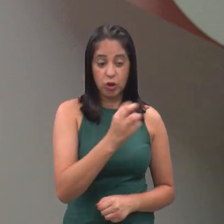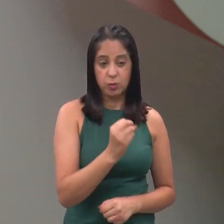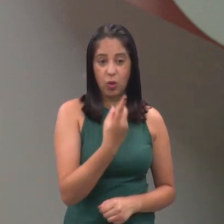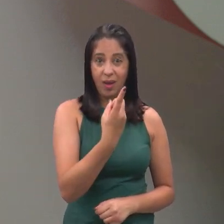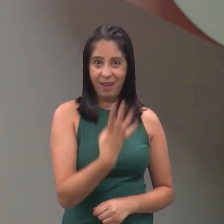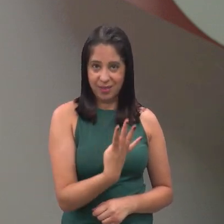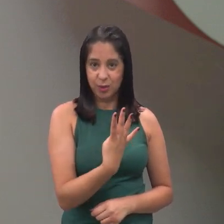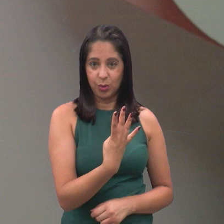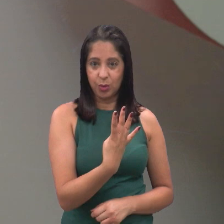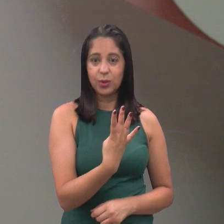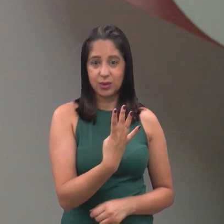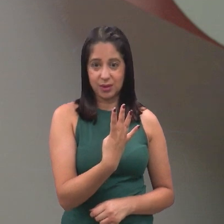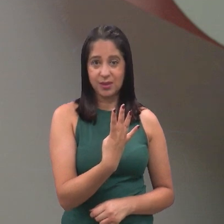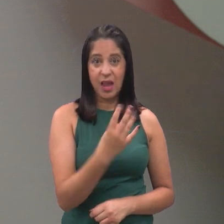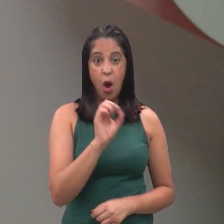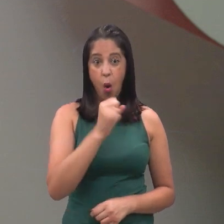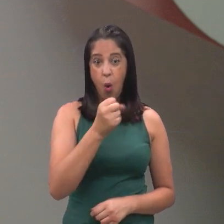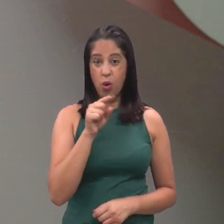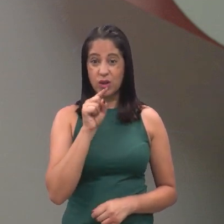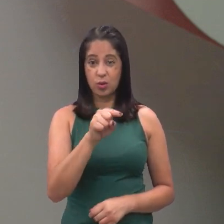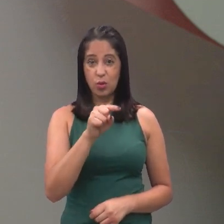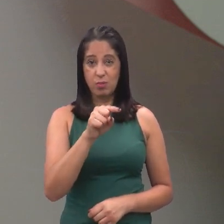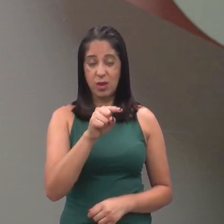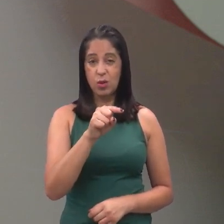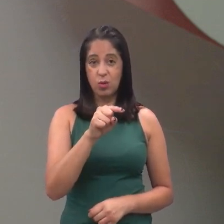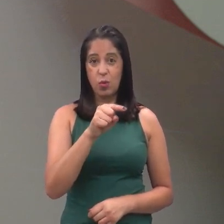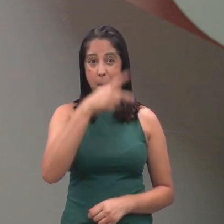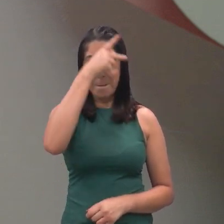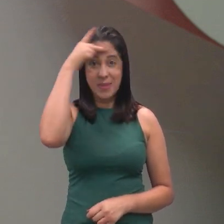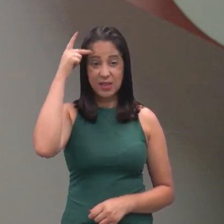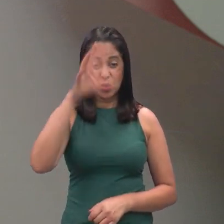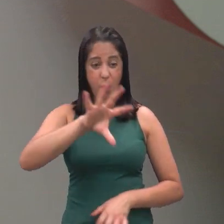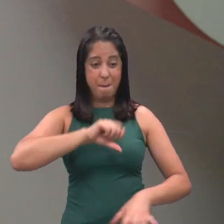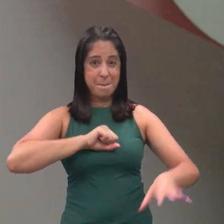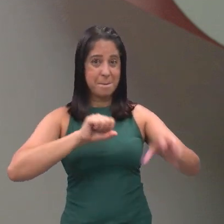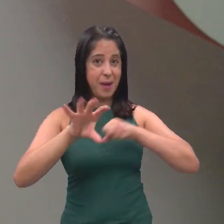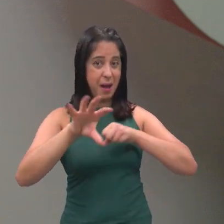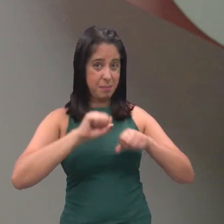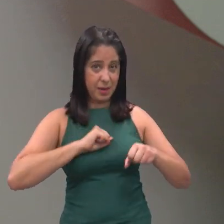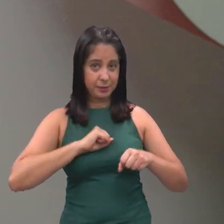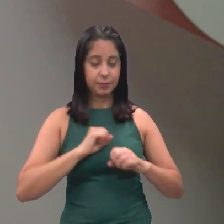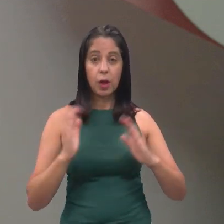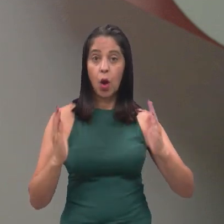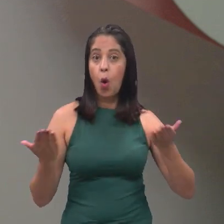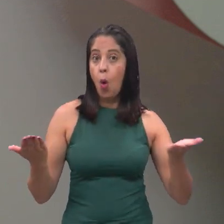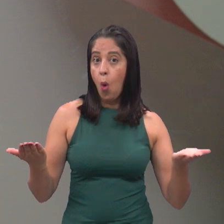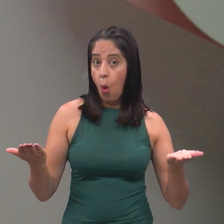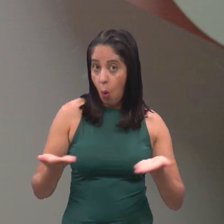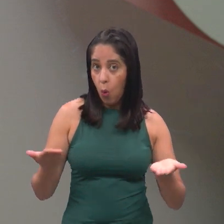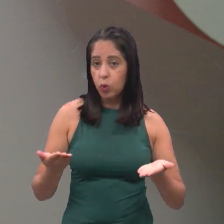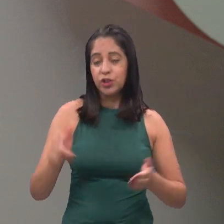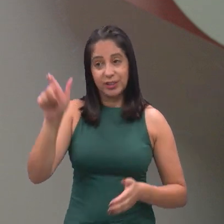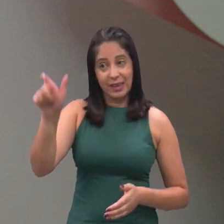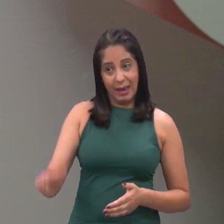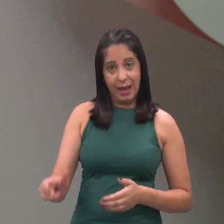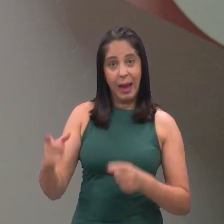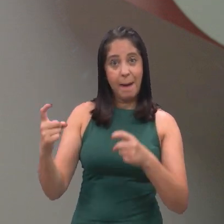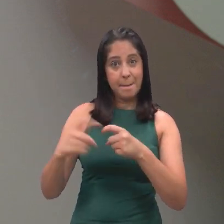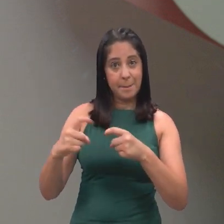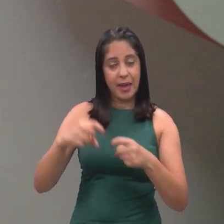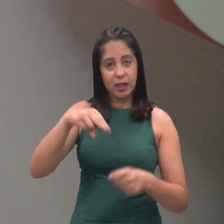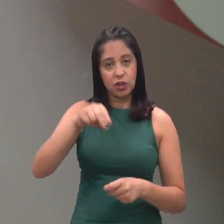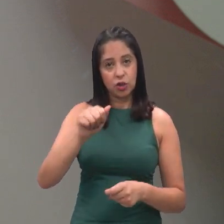2014, quando foram registrados mais de 8.000 casos da doença. No programa de hoje, recebemos a infectologista